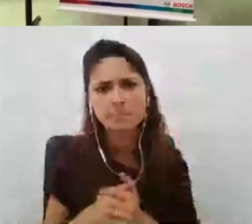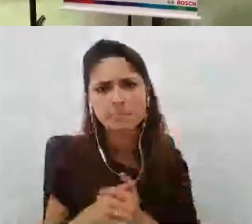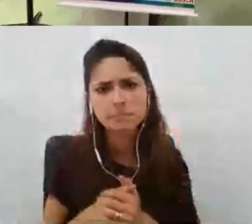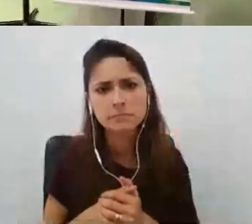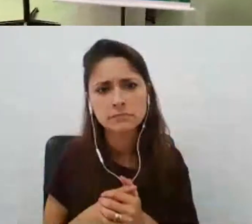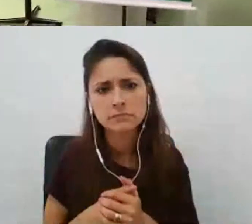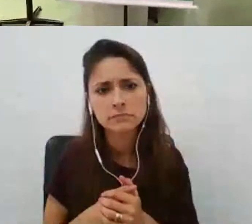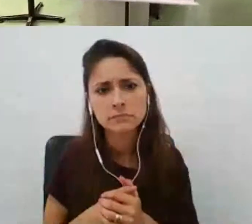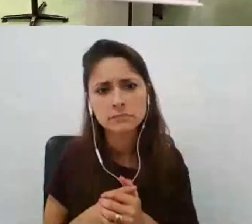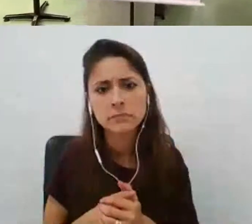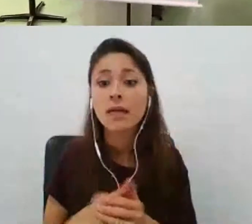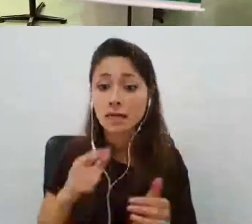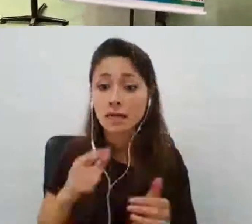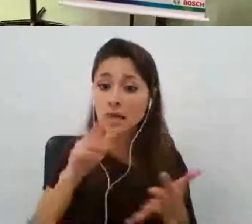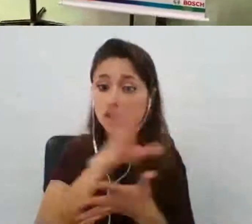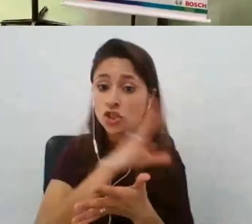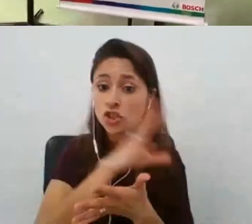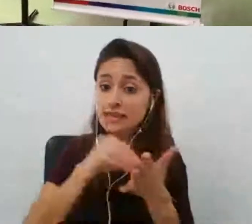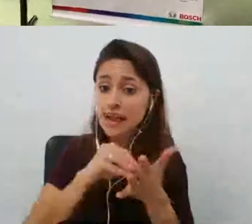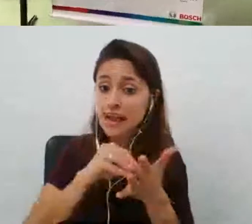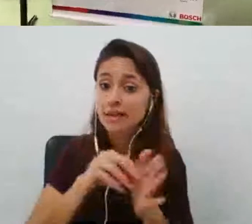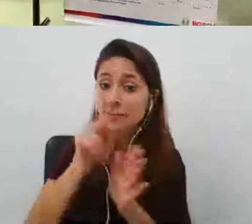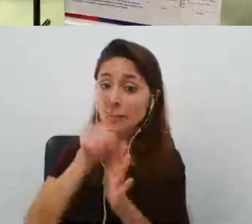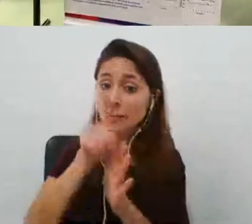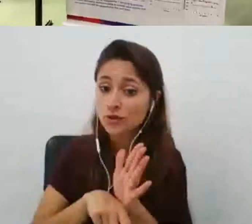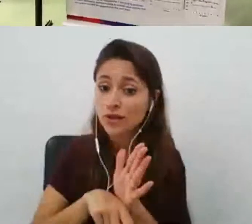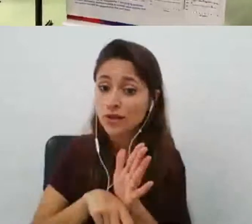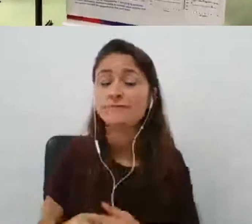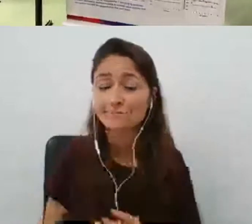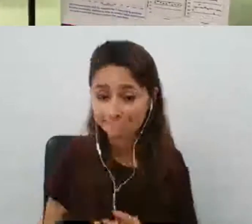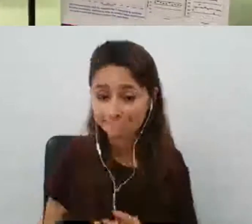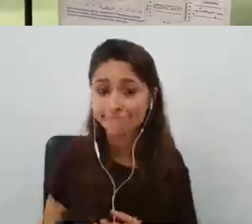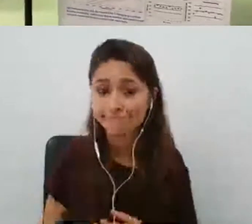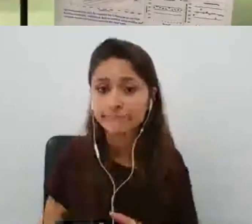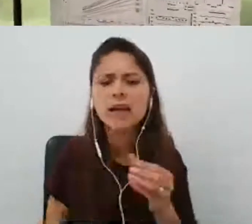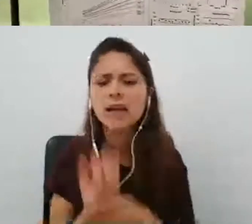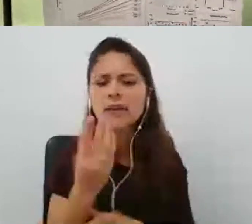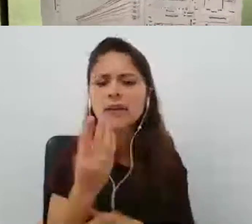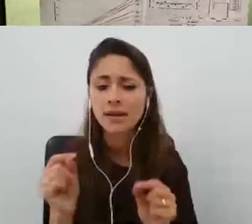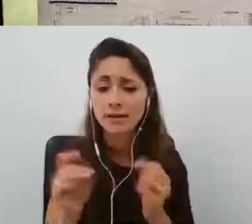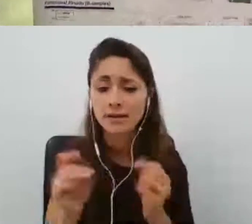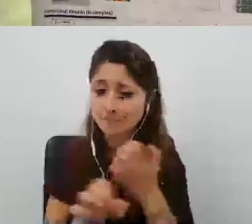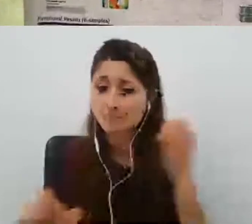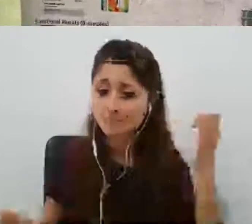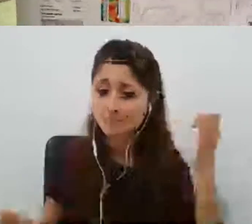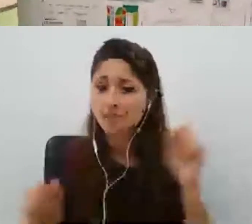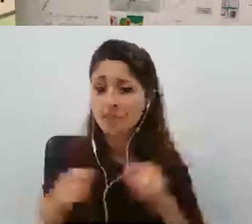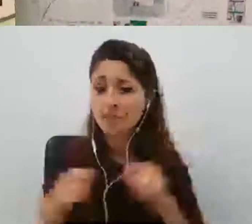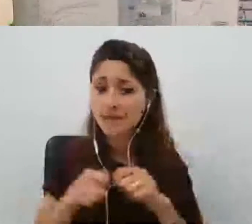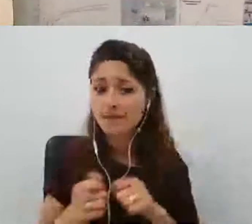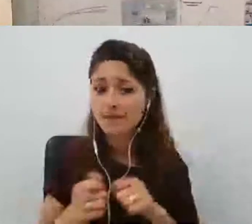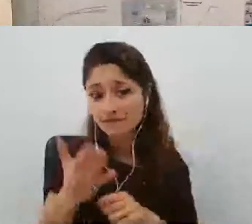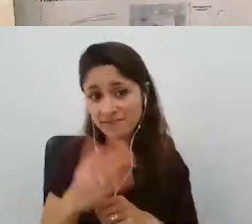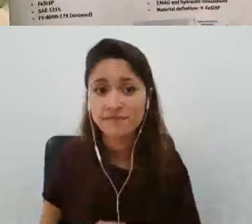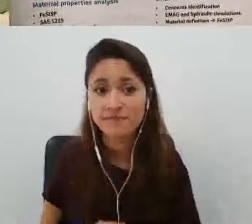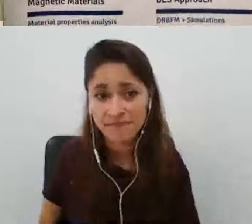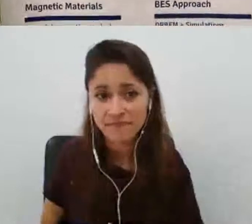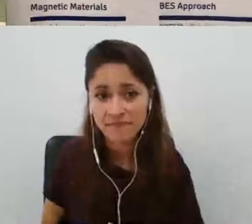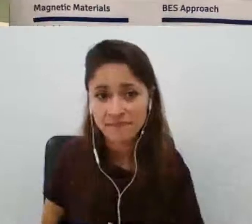um design, de um projeto criado pela engenharia, né, os engenheiros, onde a